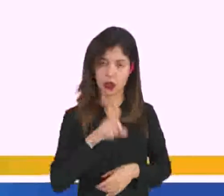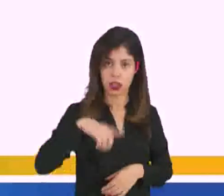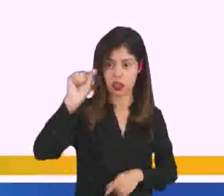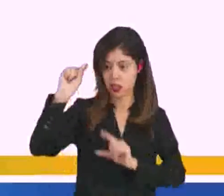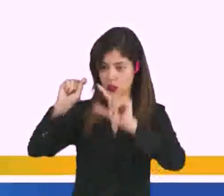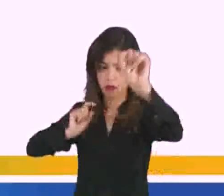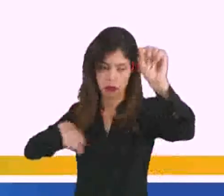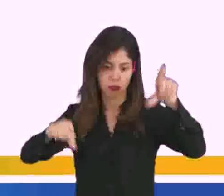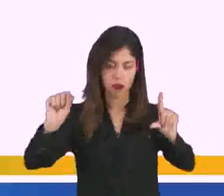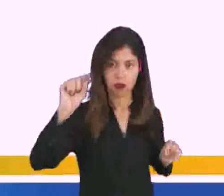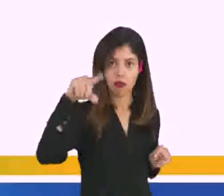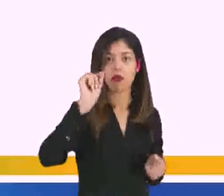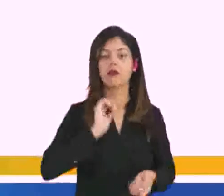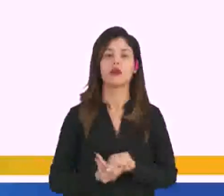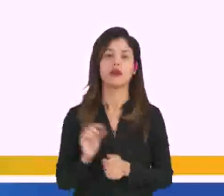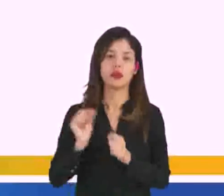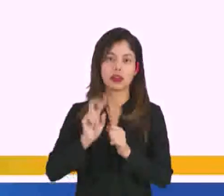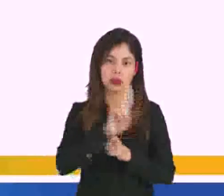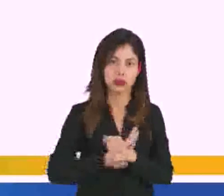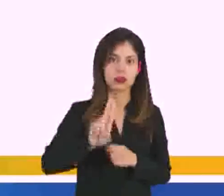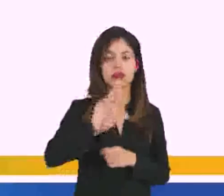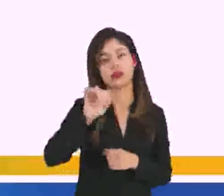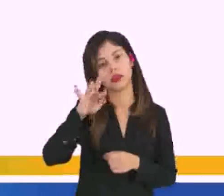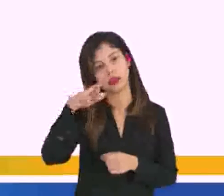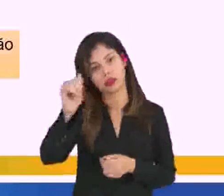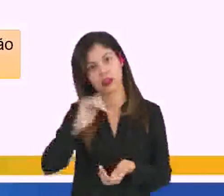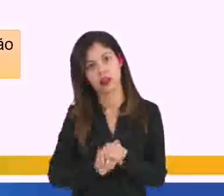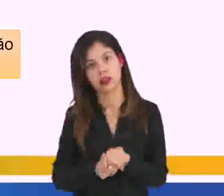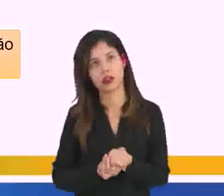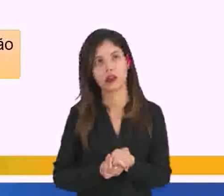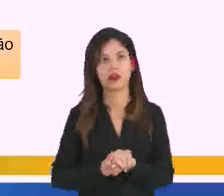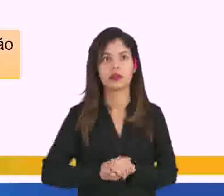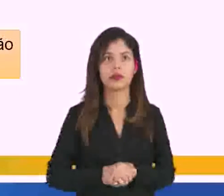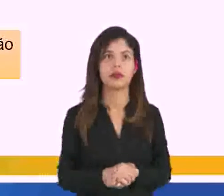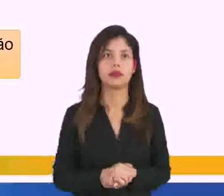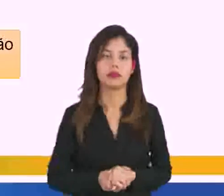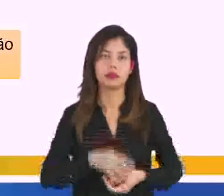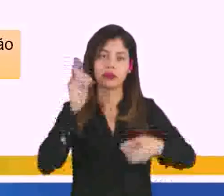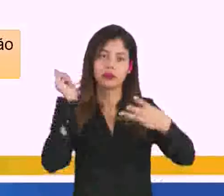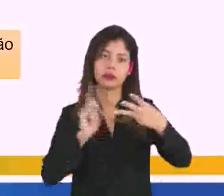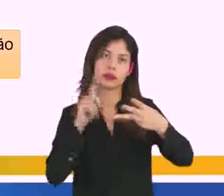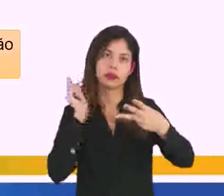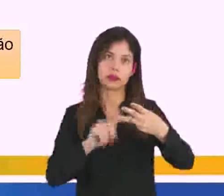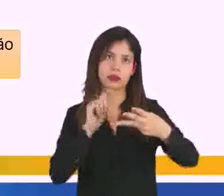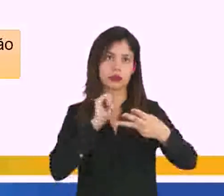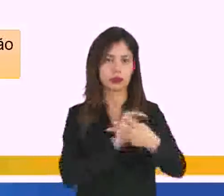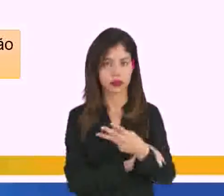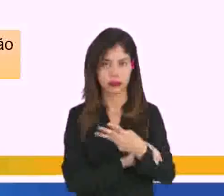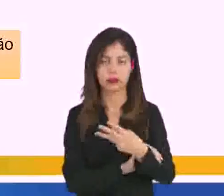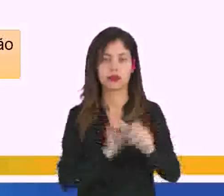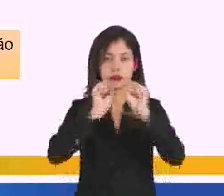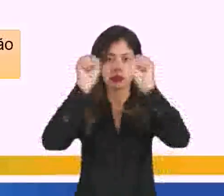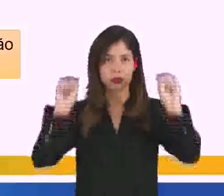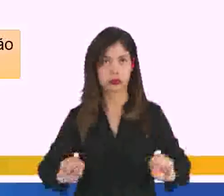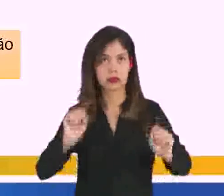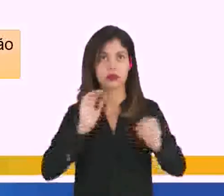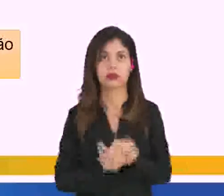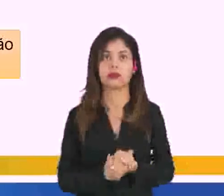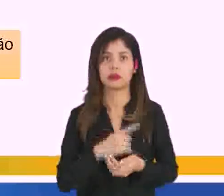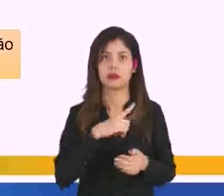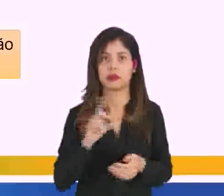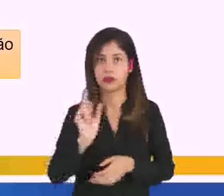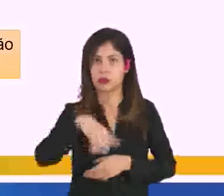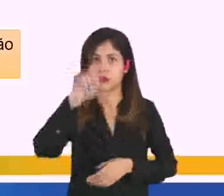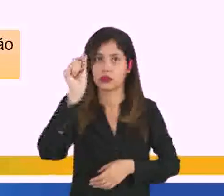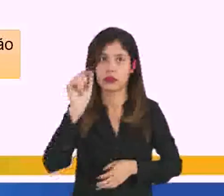cada nível, ela estará fazendo uso da amostragem estratificada. Já numa amostragem sistemática, os